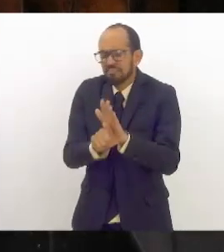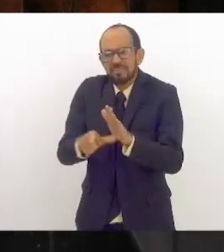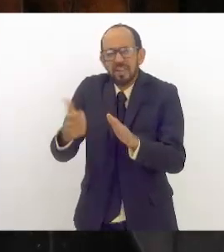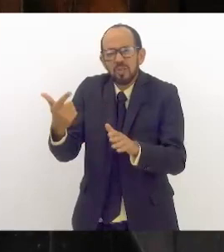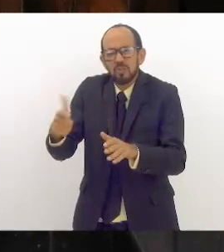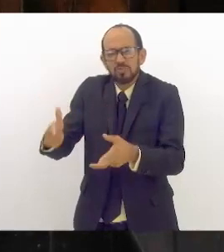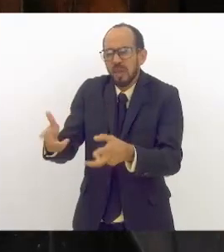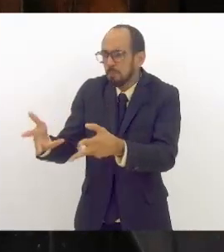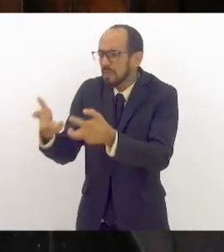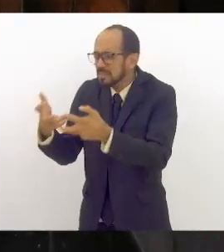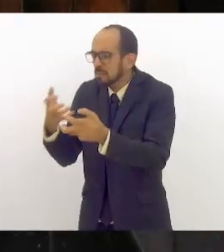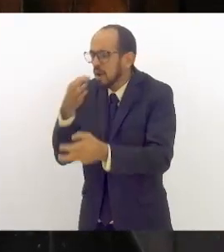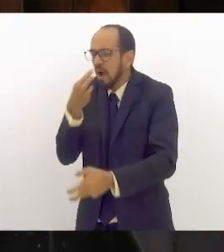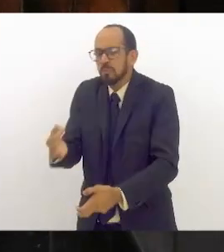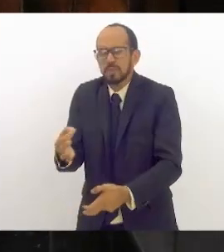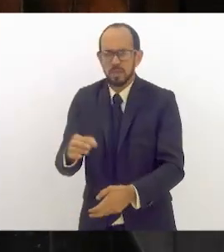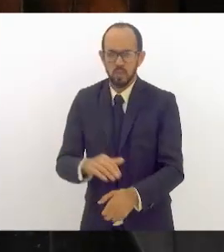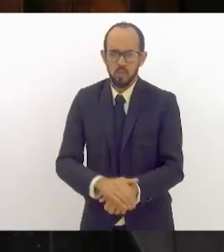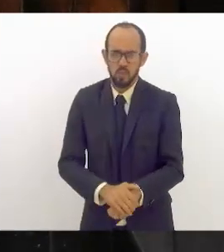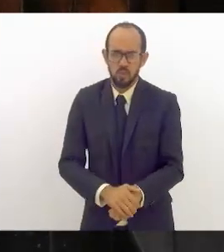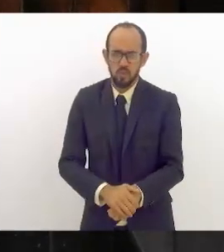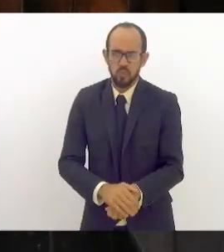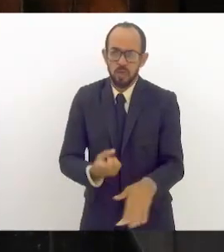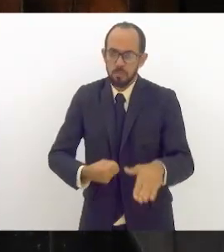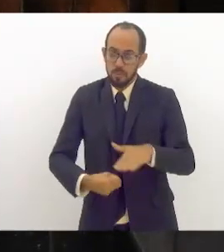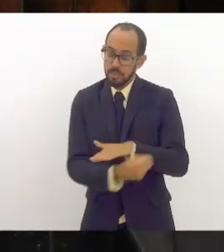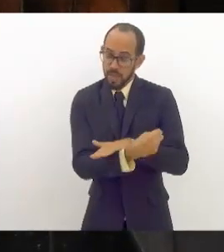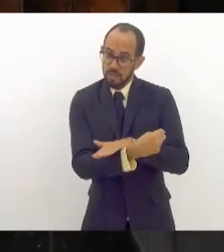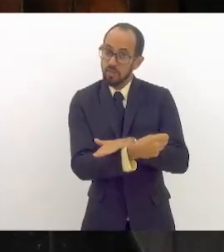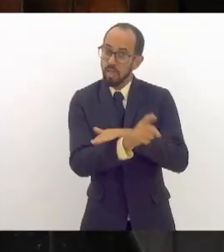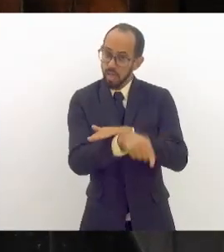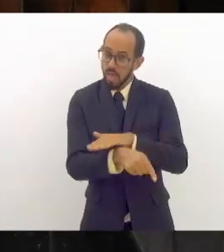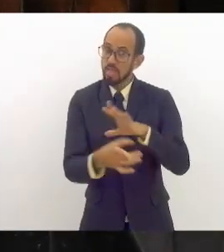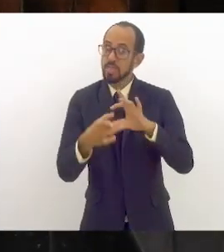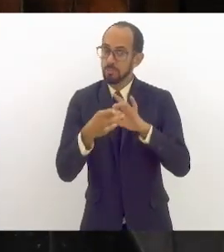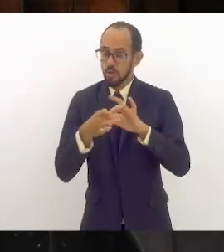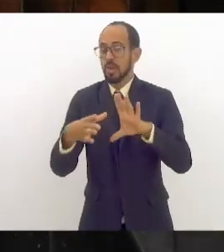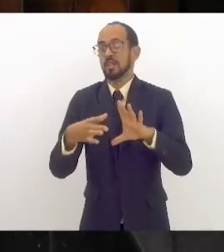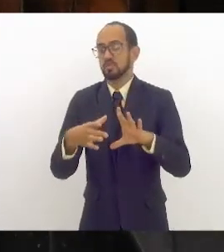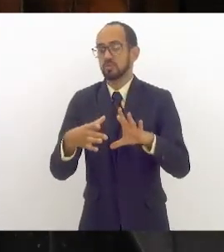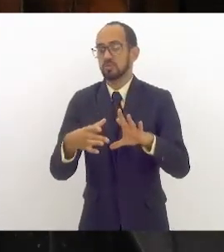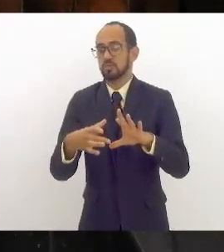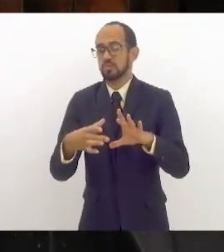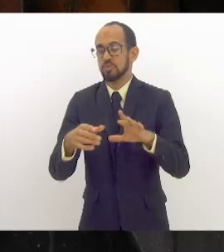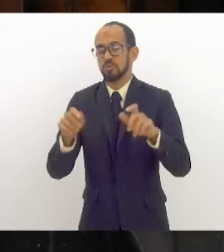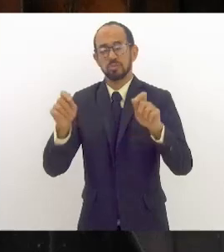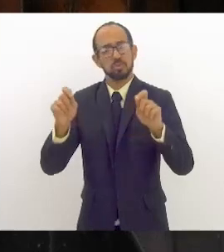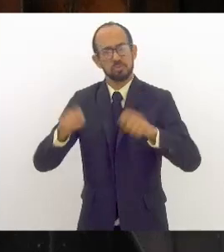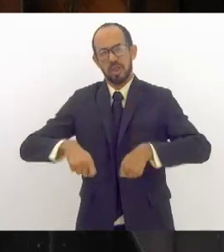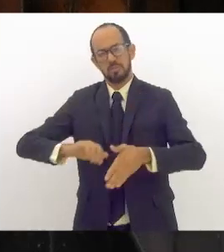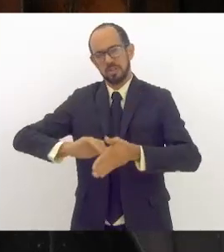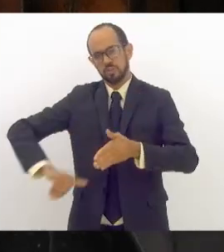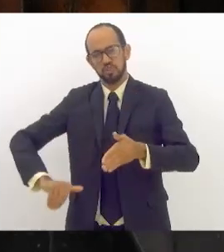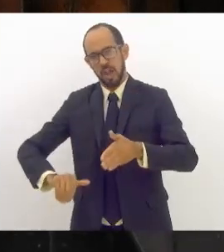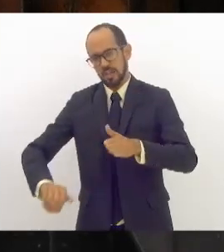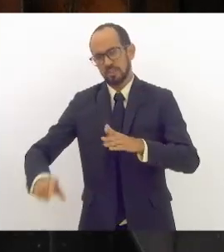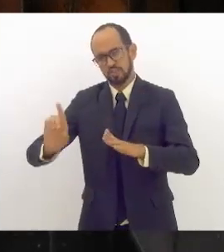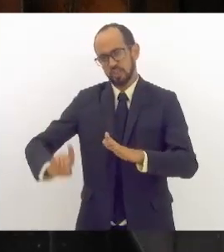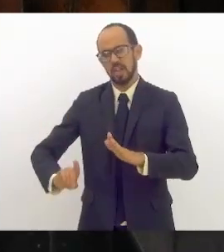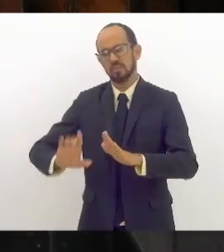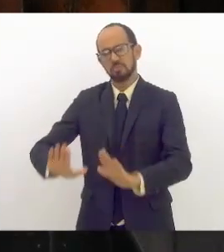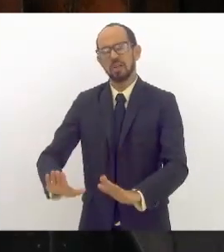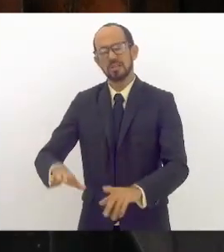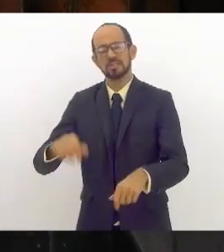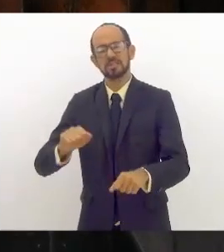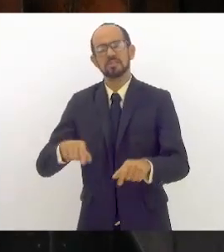o mandato é democrático é inalienável mas faz